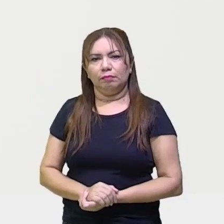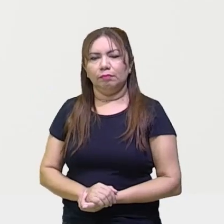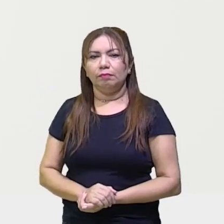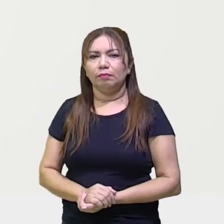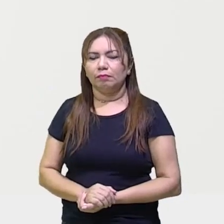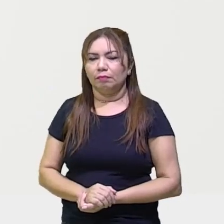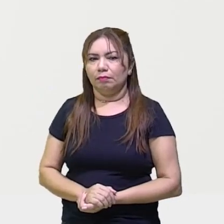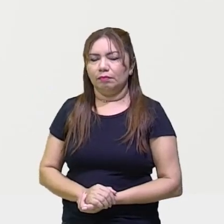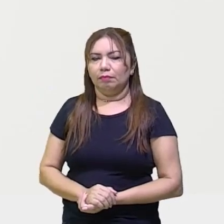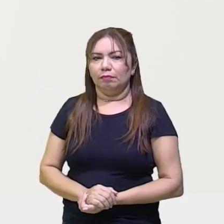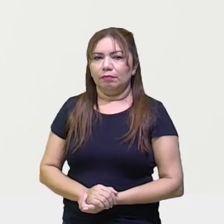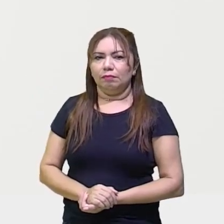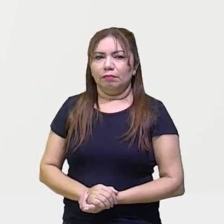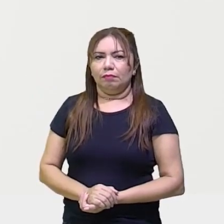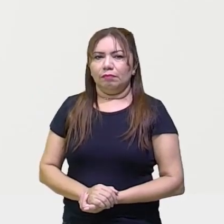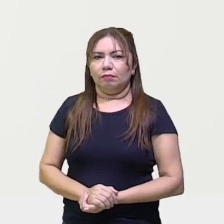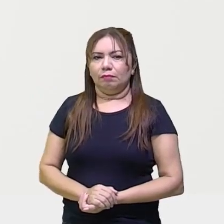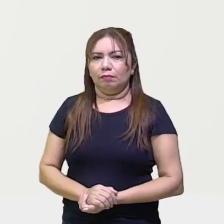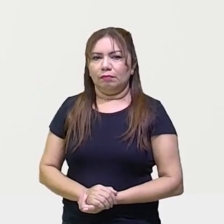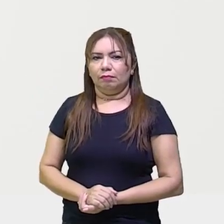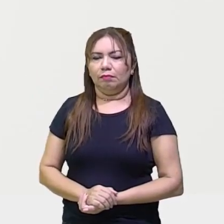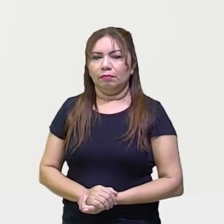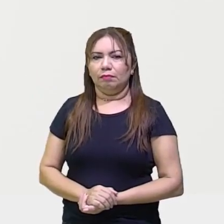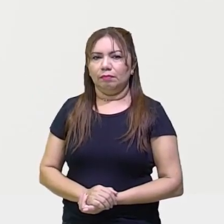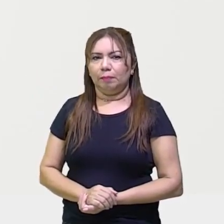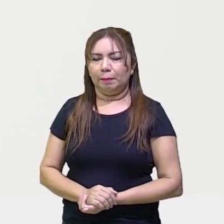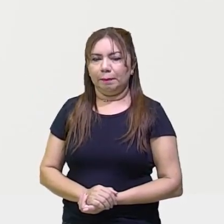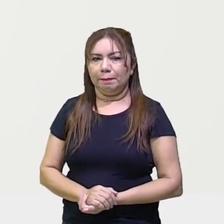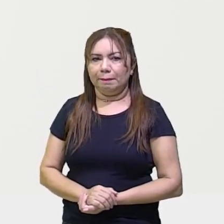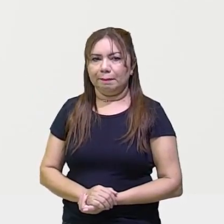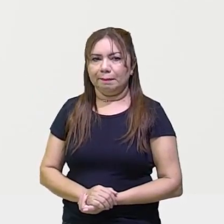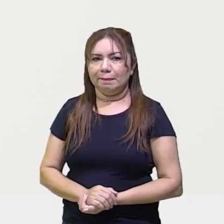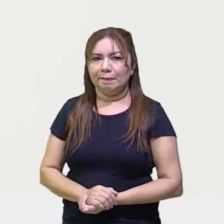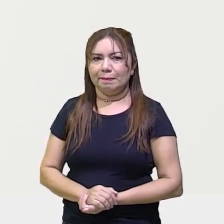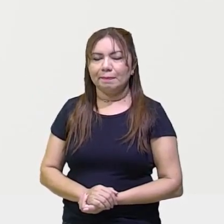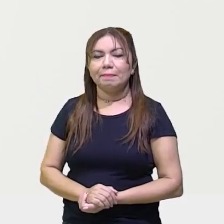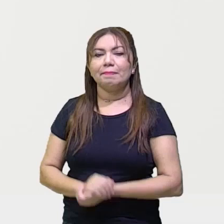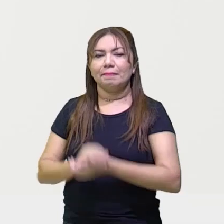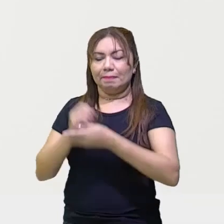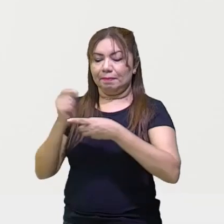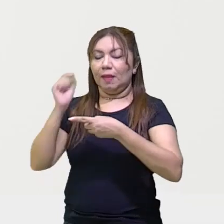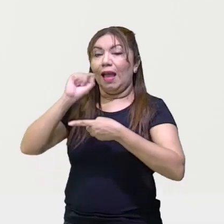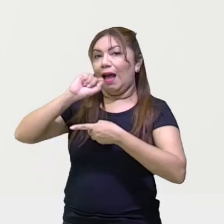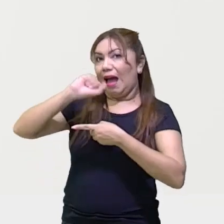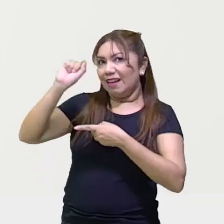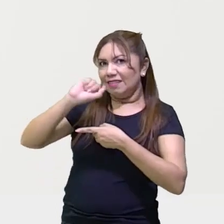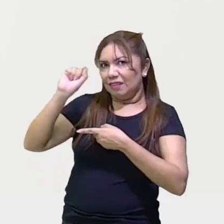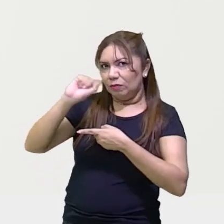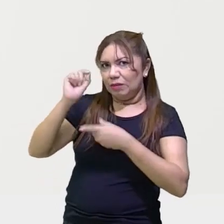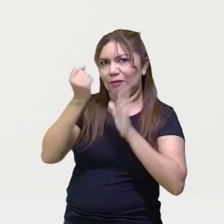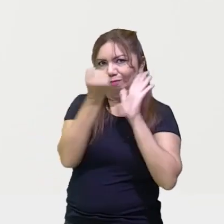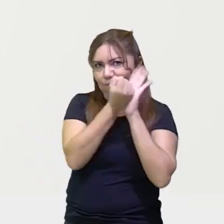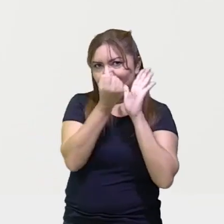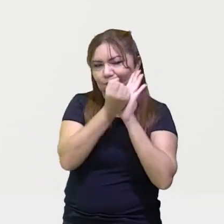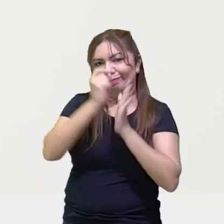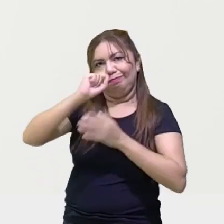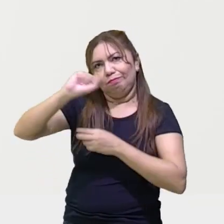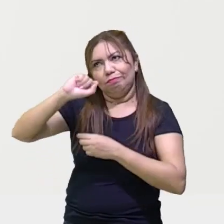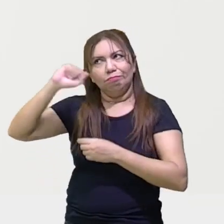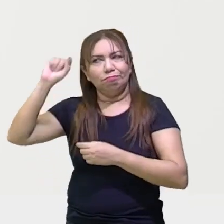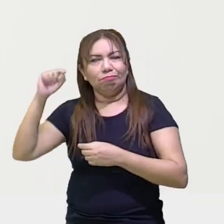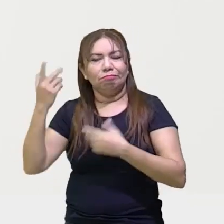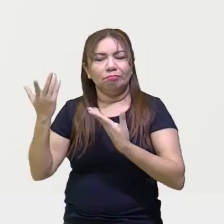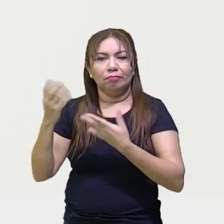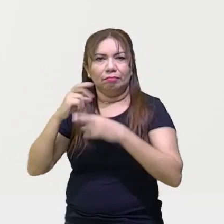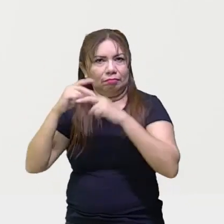Deixa eu voltar aqui para finalizar bem para vocês. A acentuação dos vocábulos. A gente